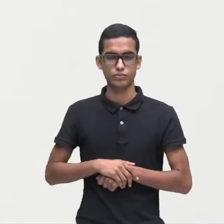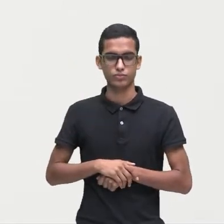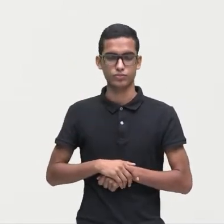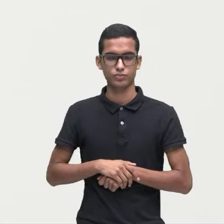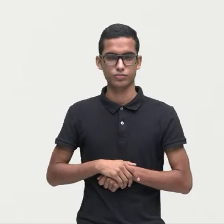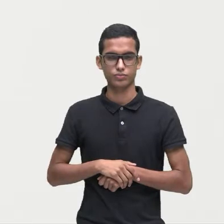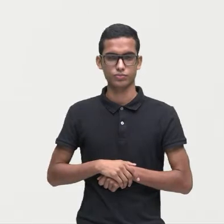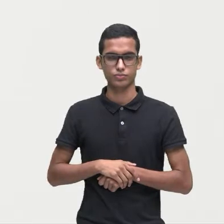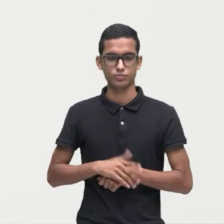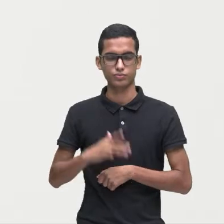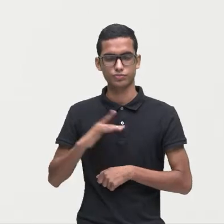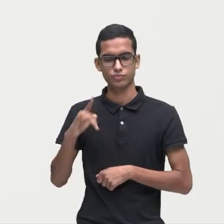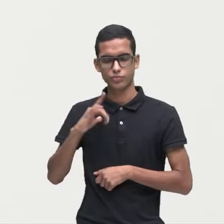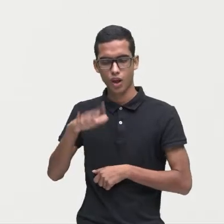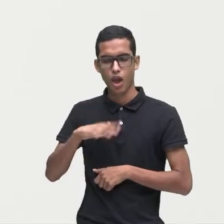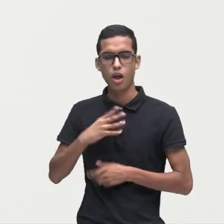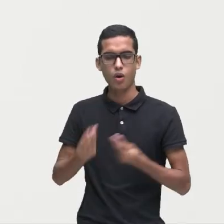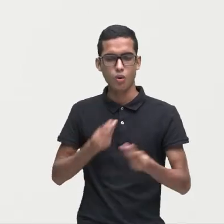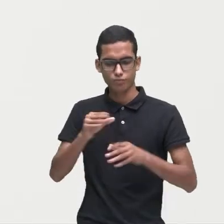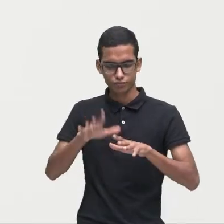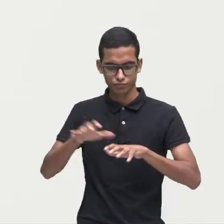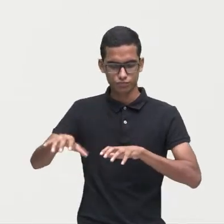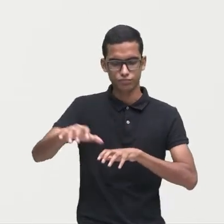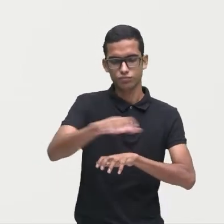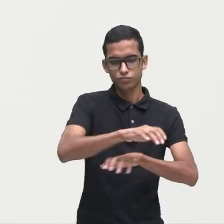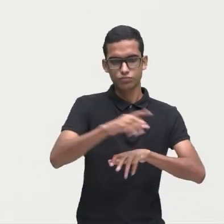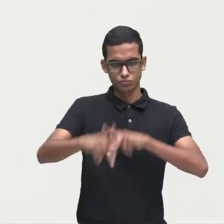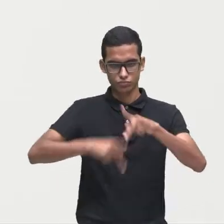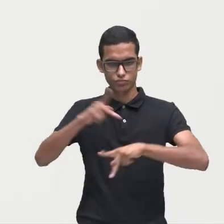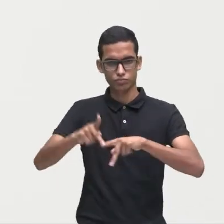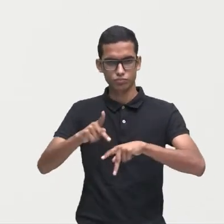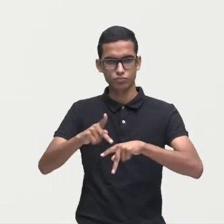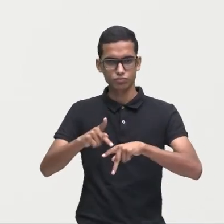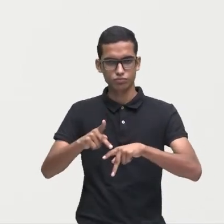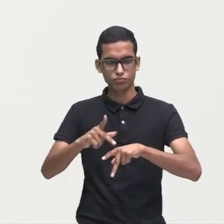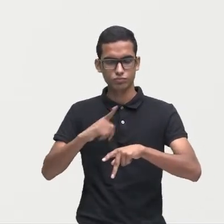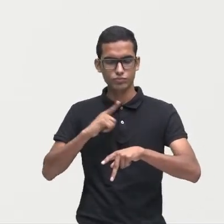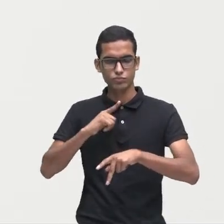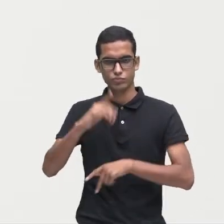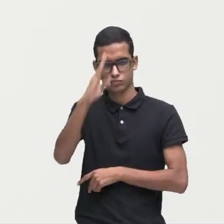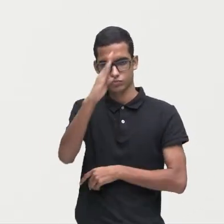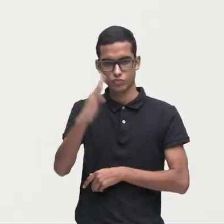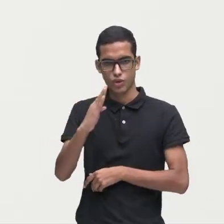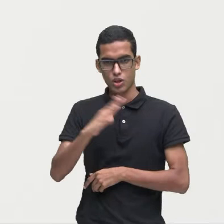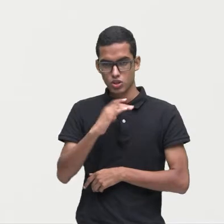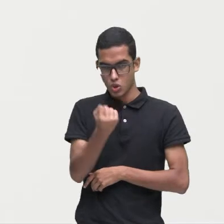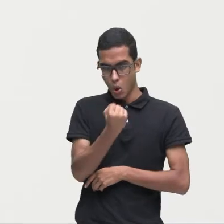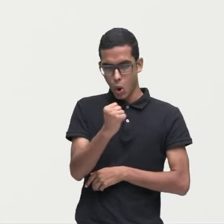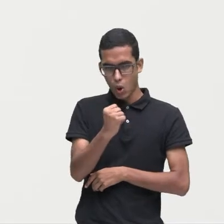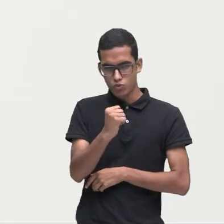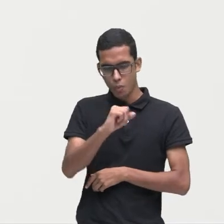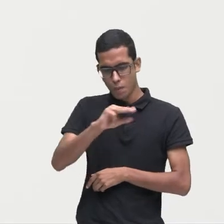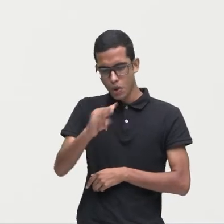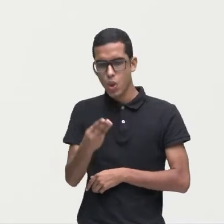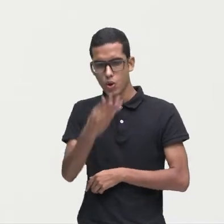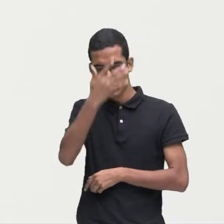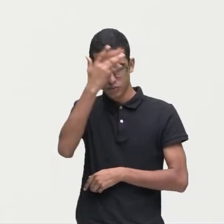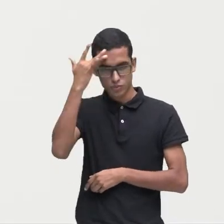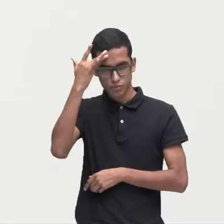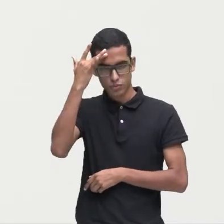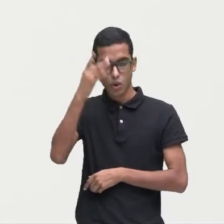população distribuída no espaço geográfico, no espaço do Brasil. Desses 8 milhões de quilômetros quadrados, os